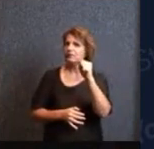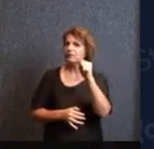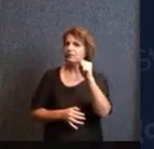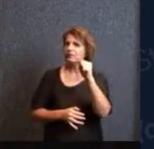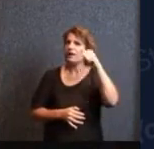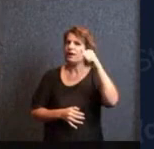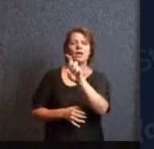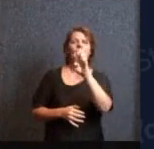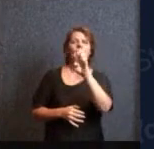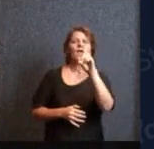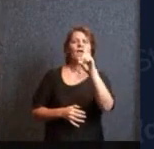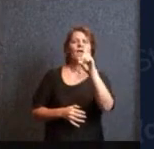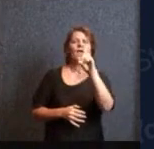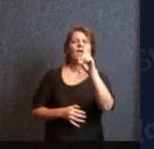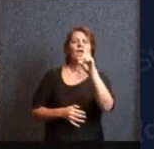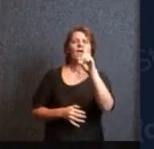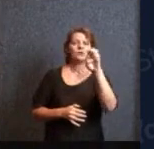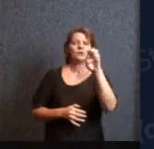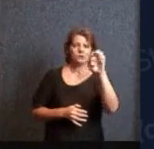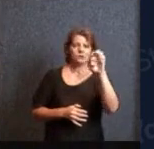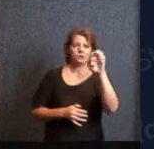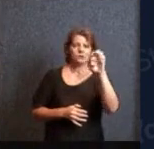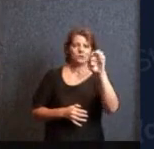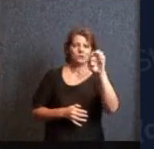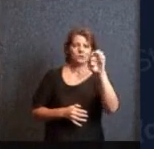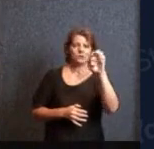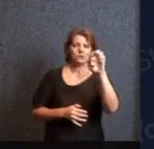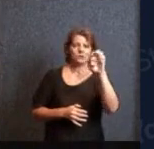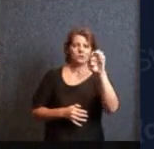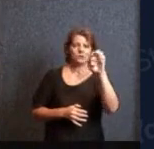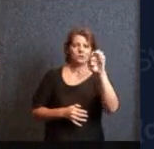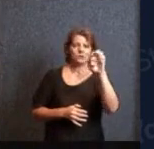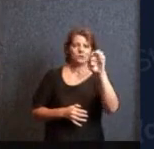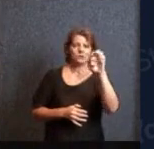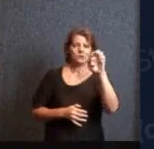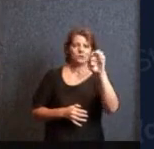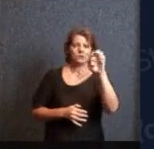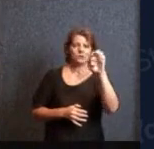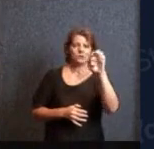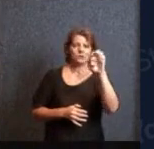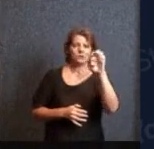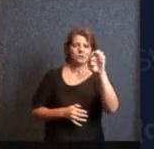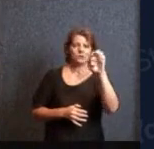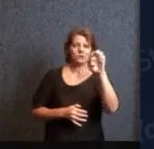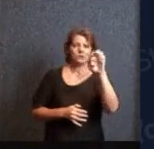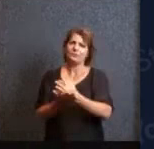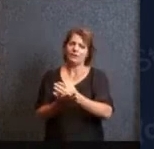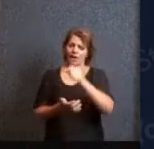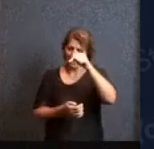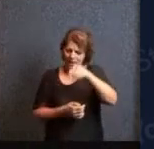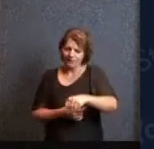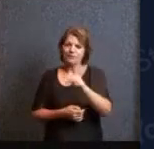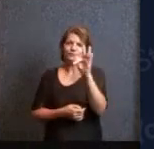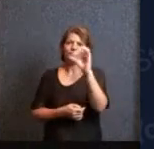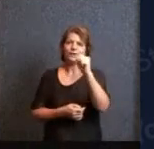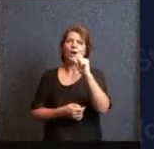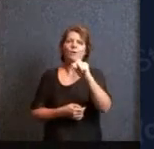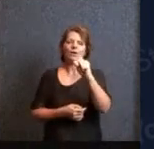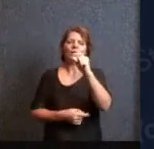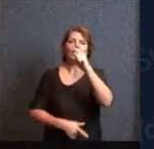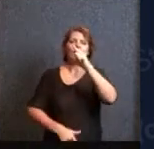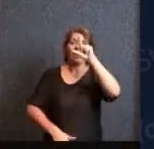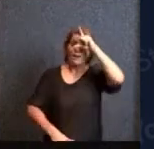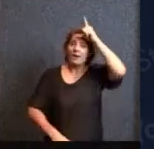muita esperança de evolução rápida. Primeiro porque vocês têm lideranças na secretaria que